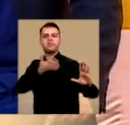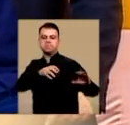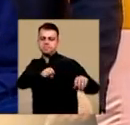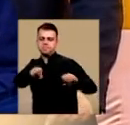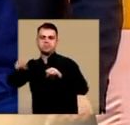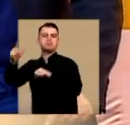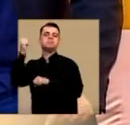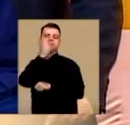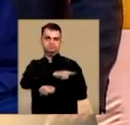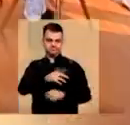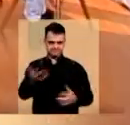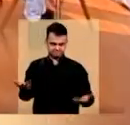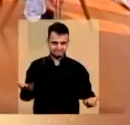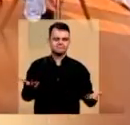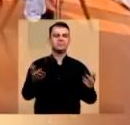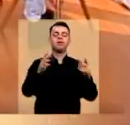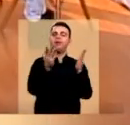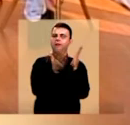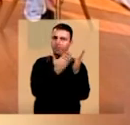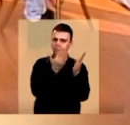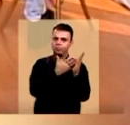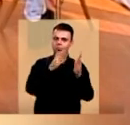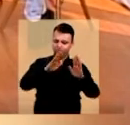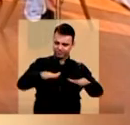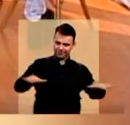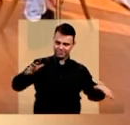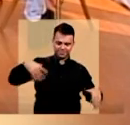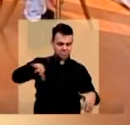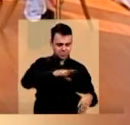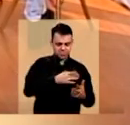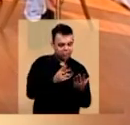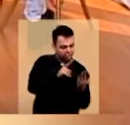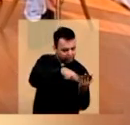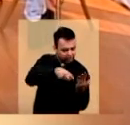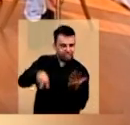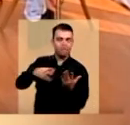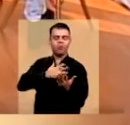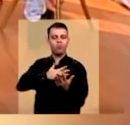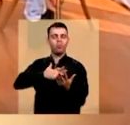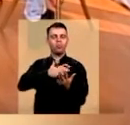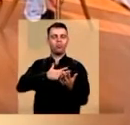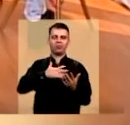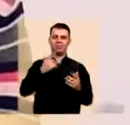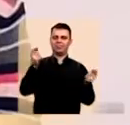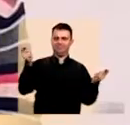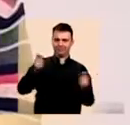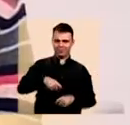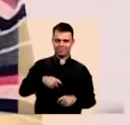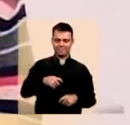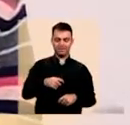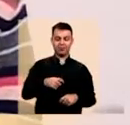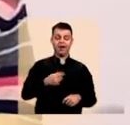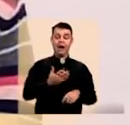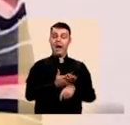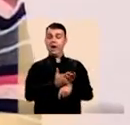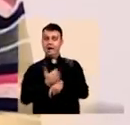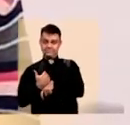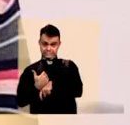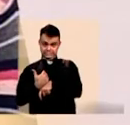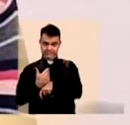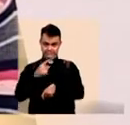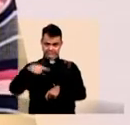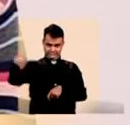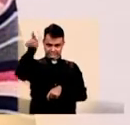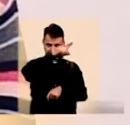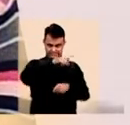contato direto com os livros, né? Não só usado para contar a história, quanto depois do acervo. Também, porque elas chegam mais cedo